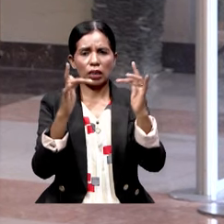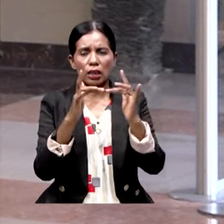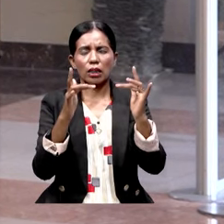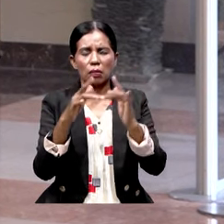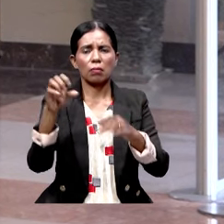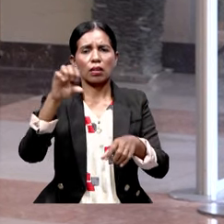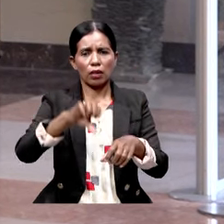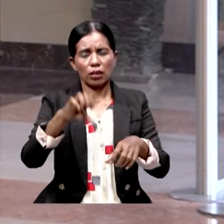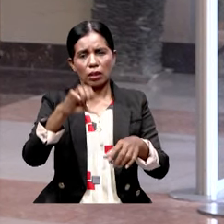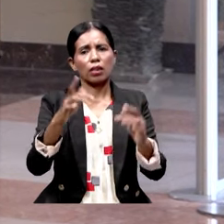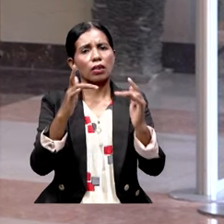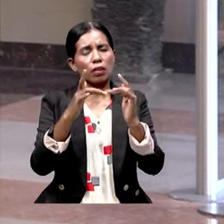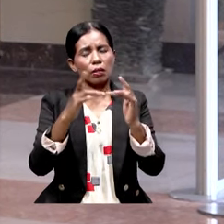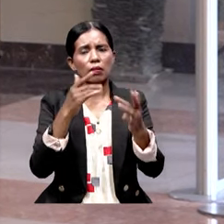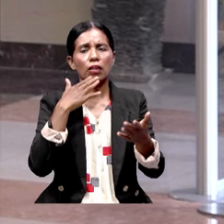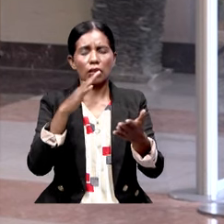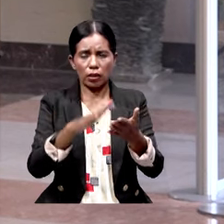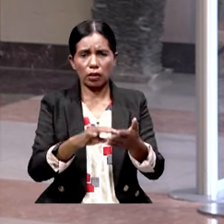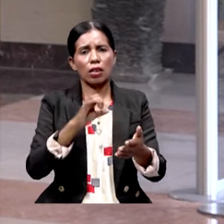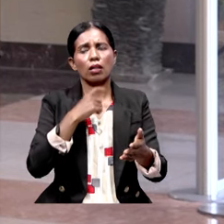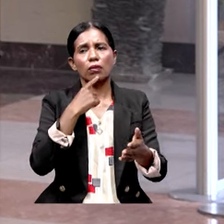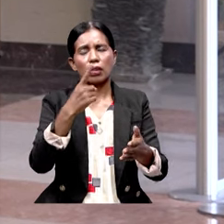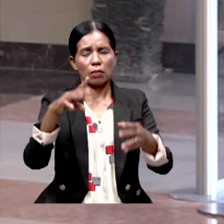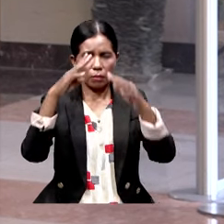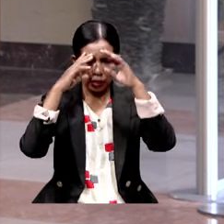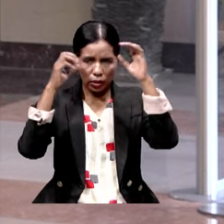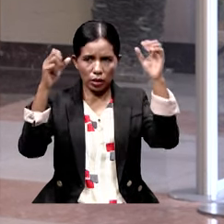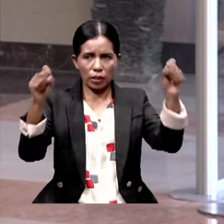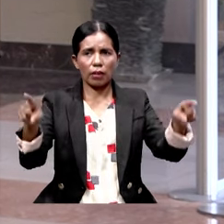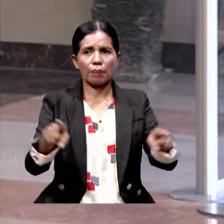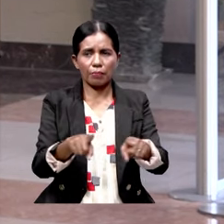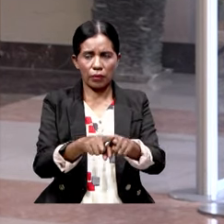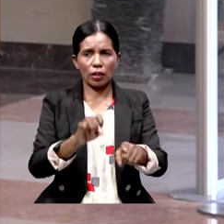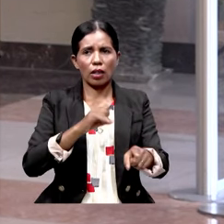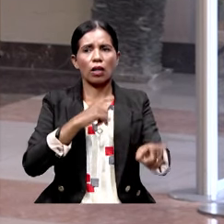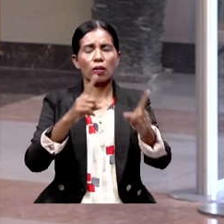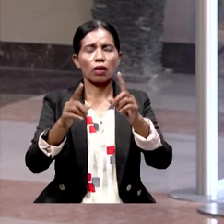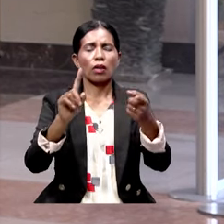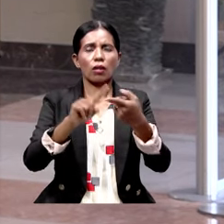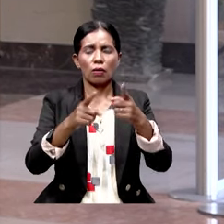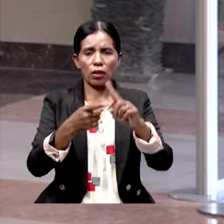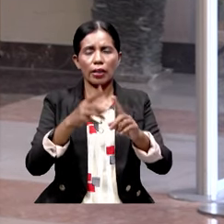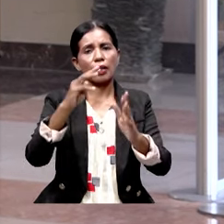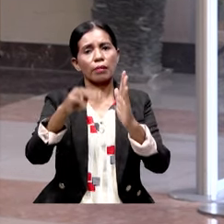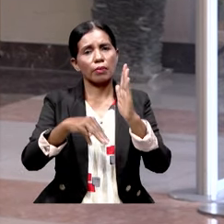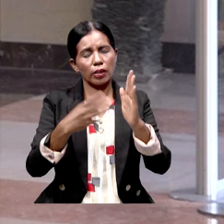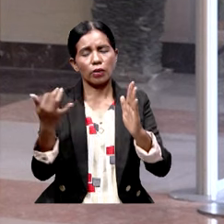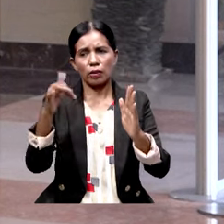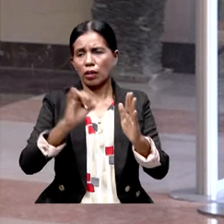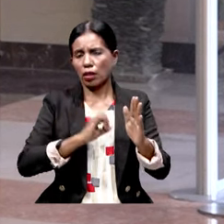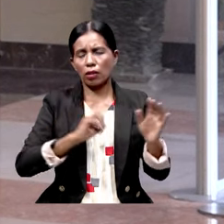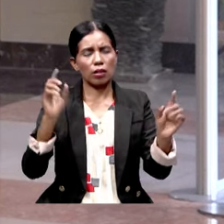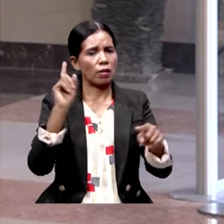internet oin ho informo ba su excellence president hanesa mo sa kualibe ba kolega me de ser kata ha ula bele